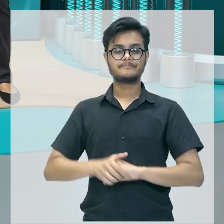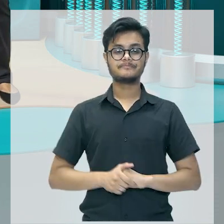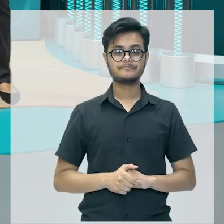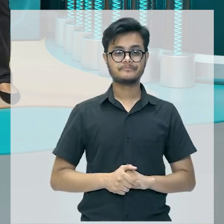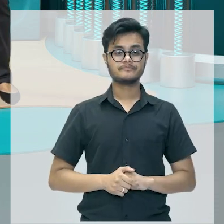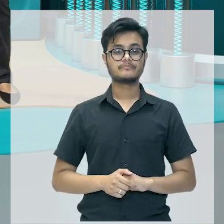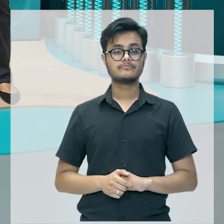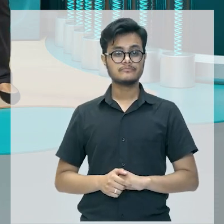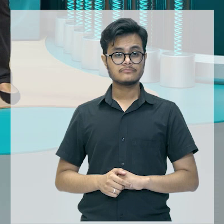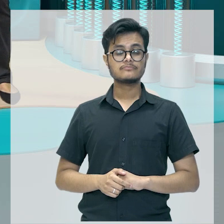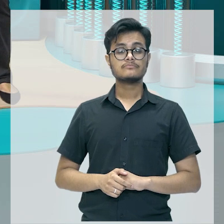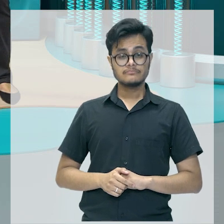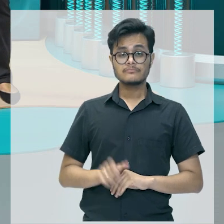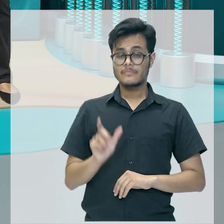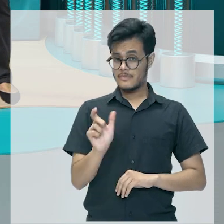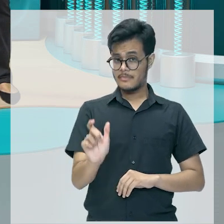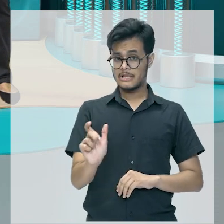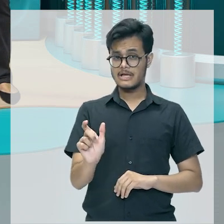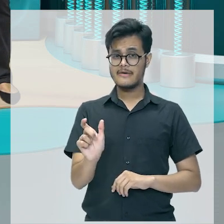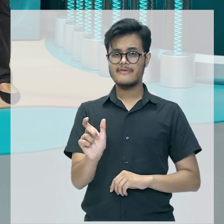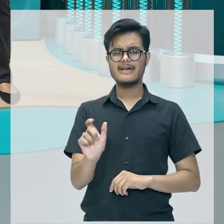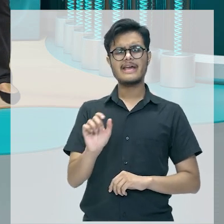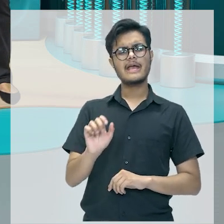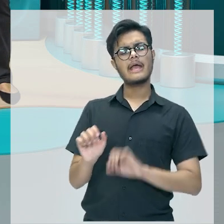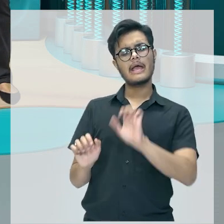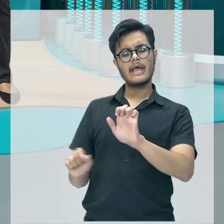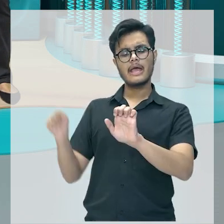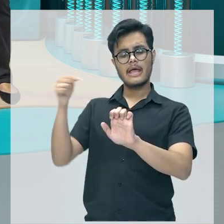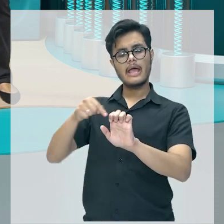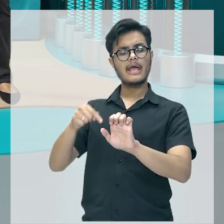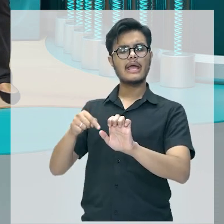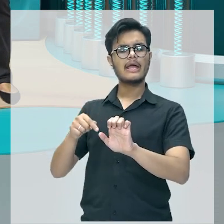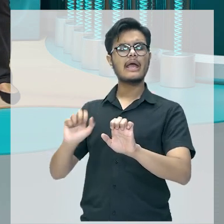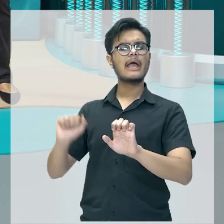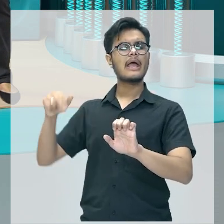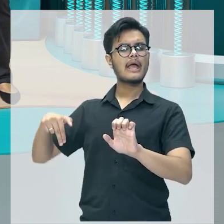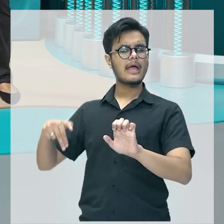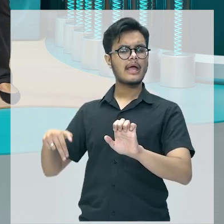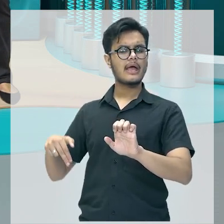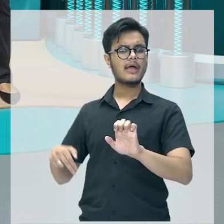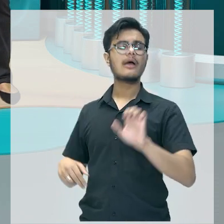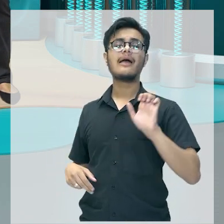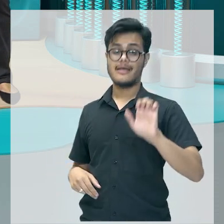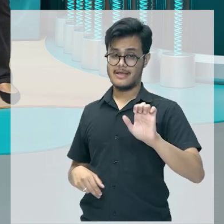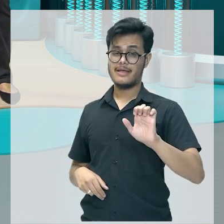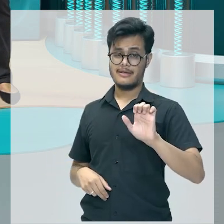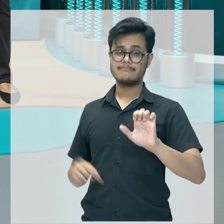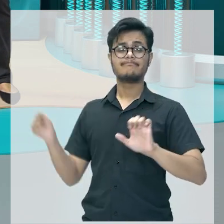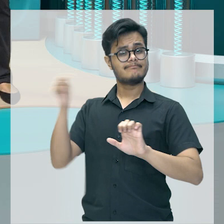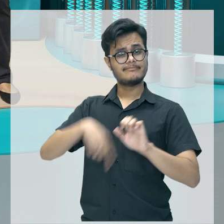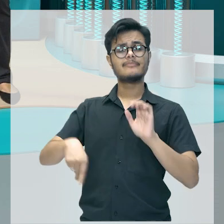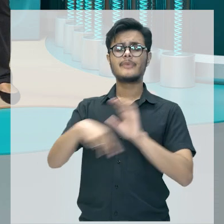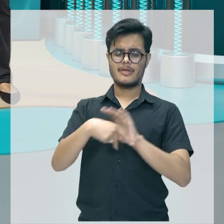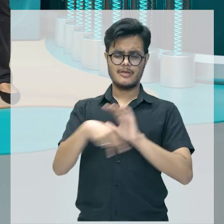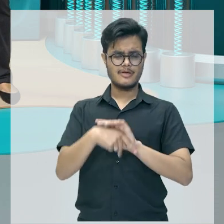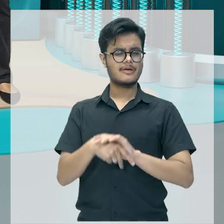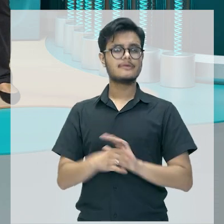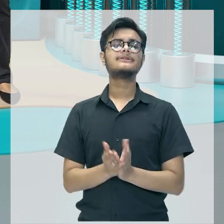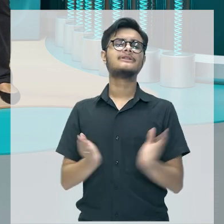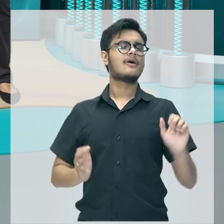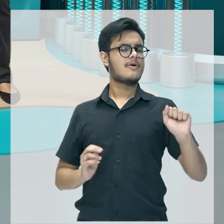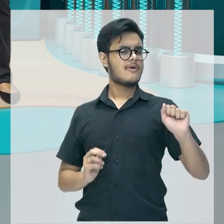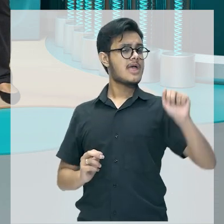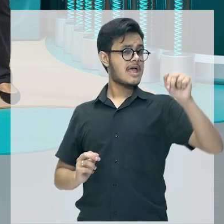a palavra engineer, olha aí, o som de E, certo? É um som vogal, não é isso? Som